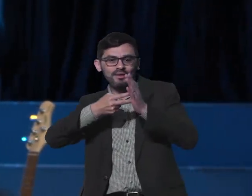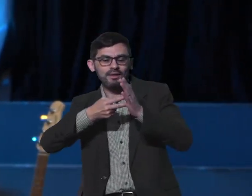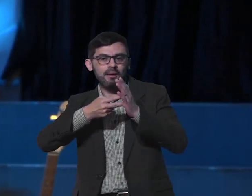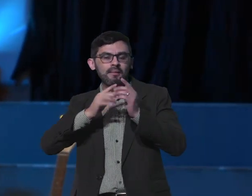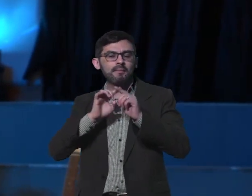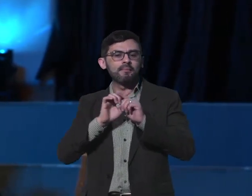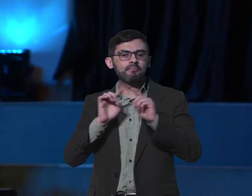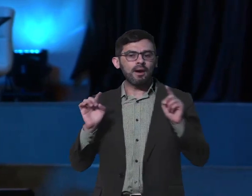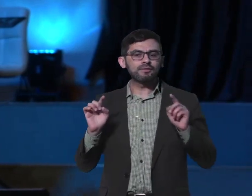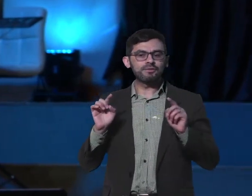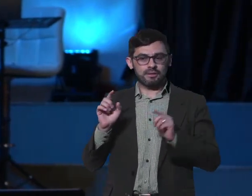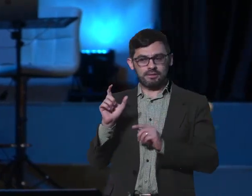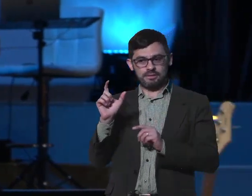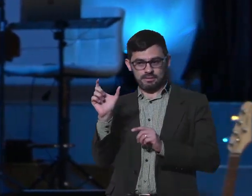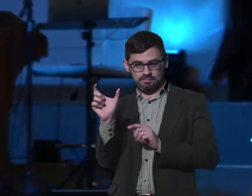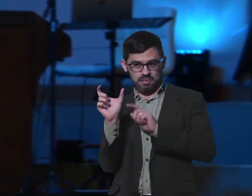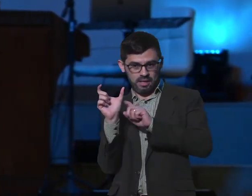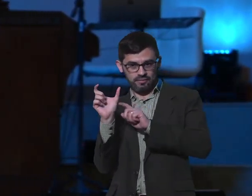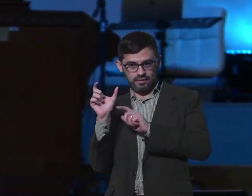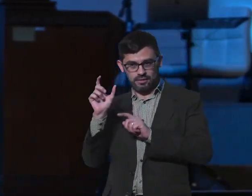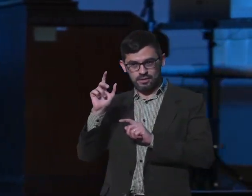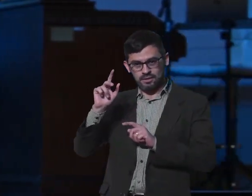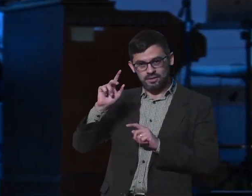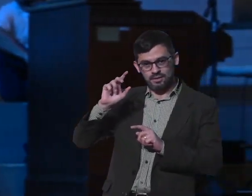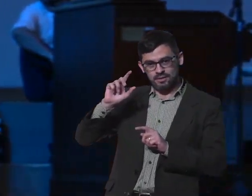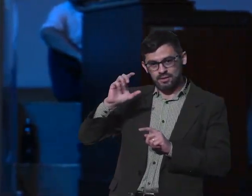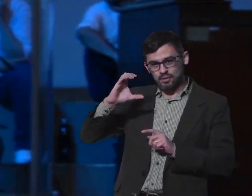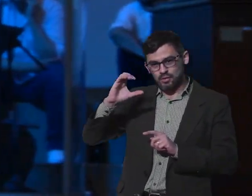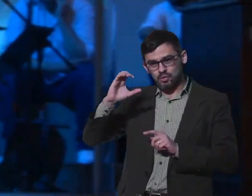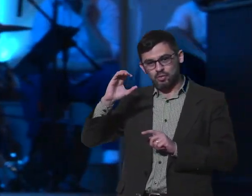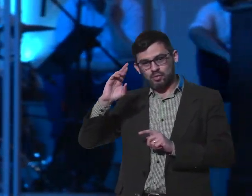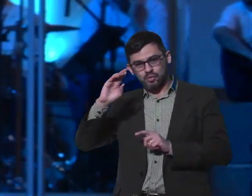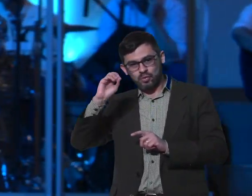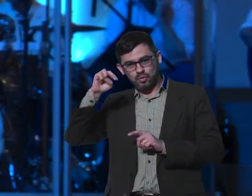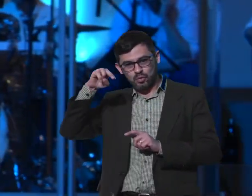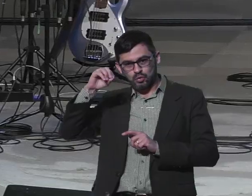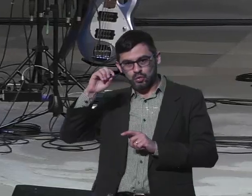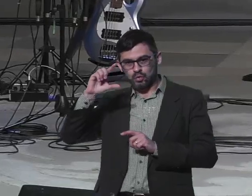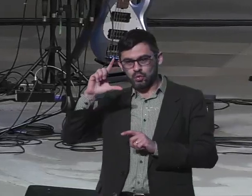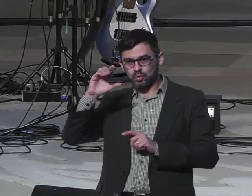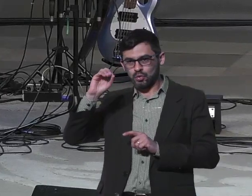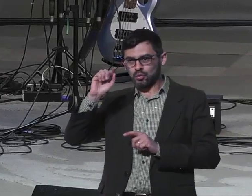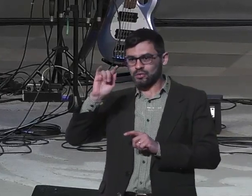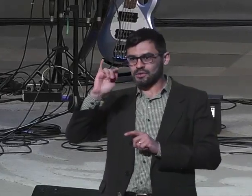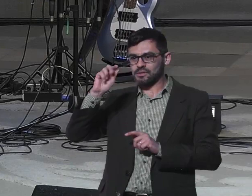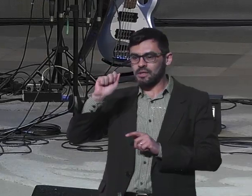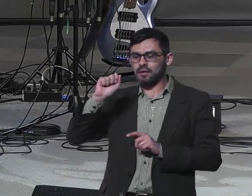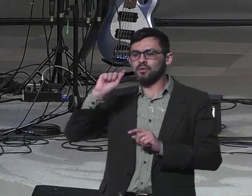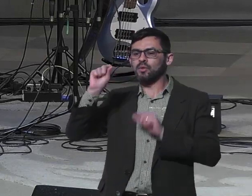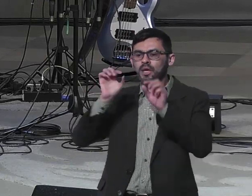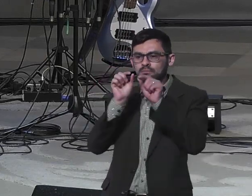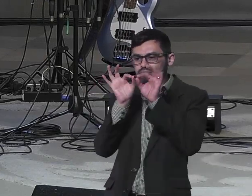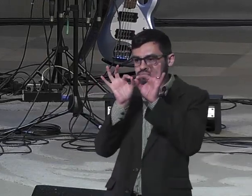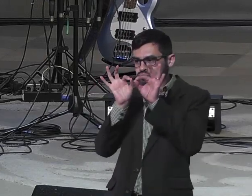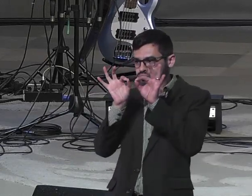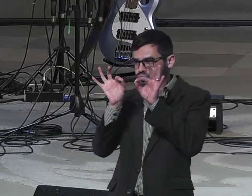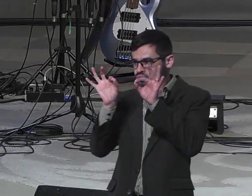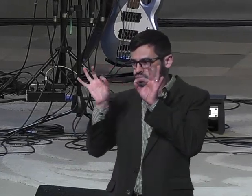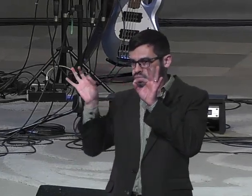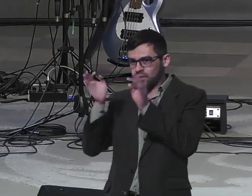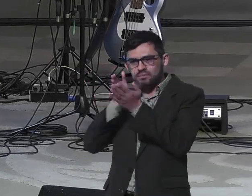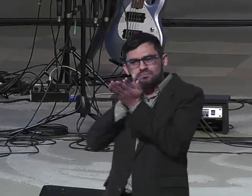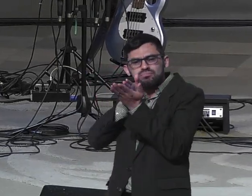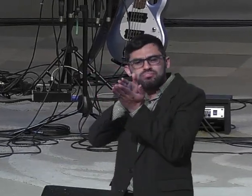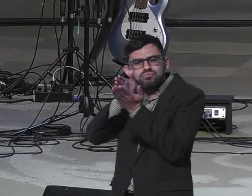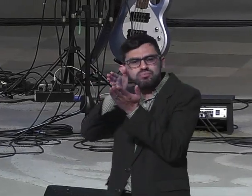E aí, essa palavra cronologia dá uma ideia de uma coisa linear, que você não consegue fugir,